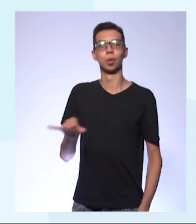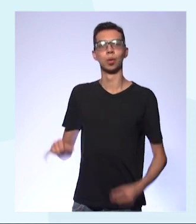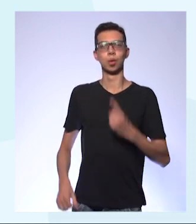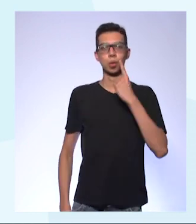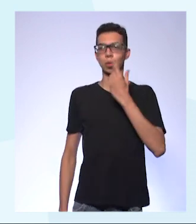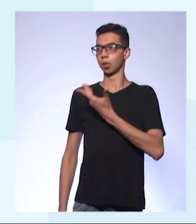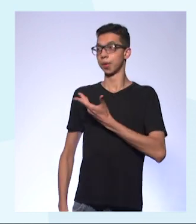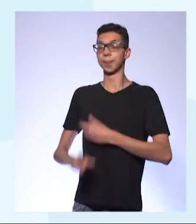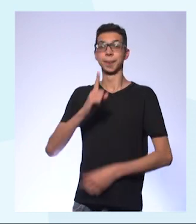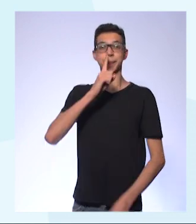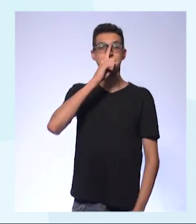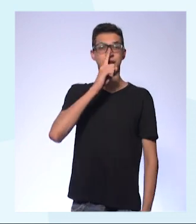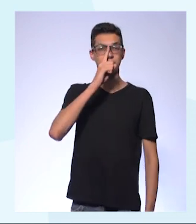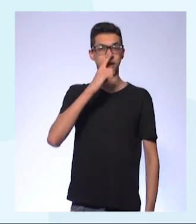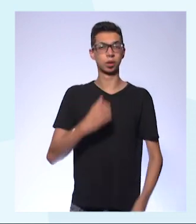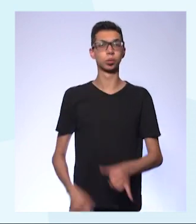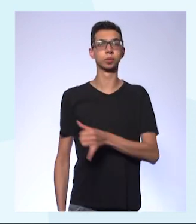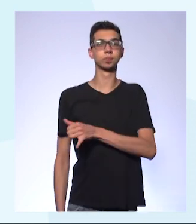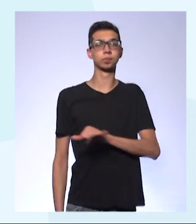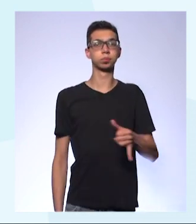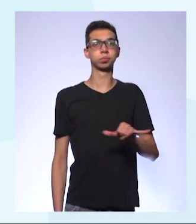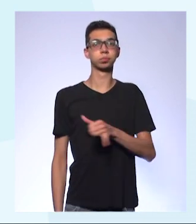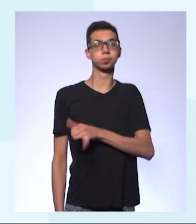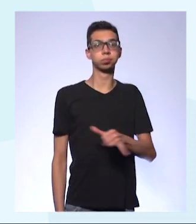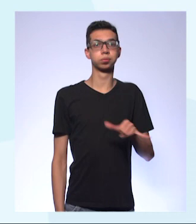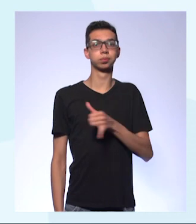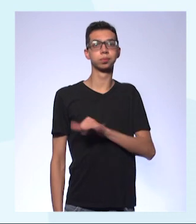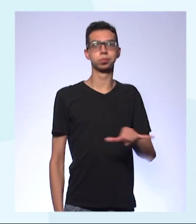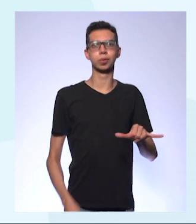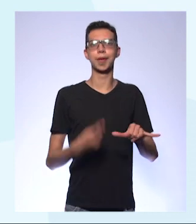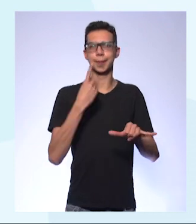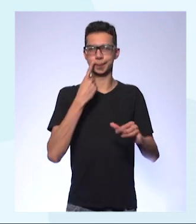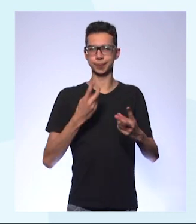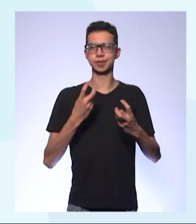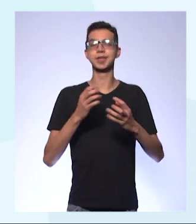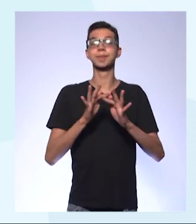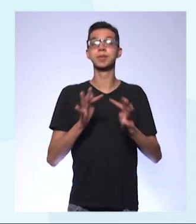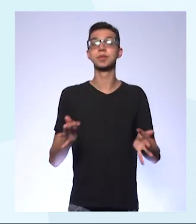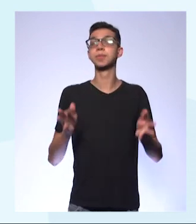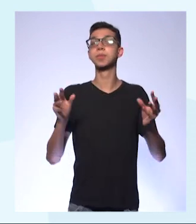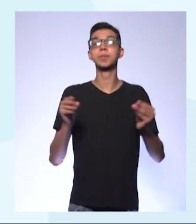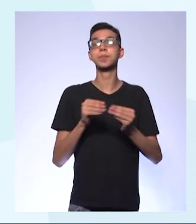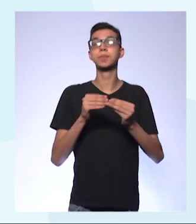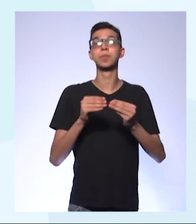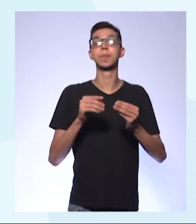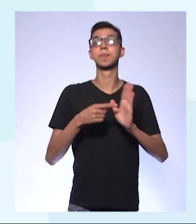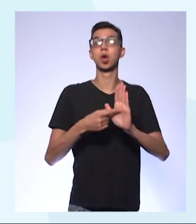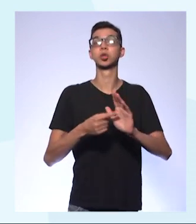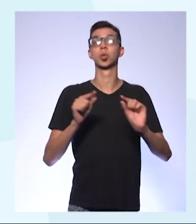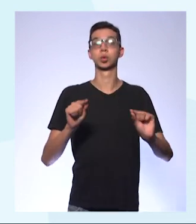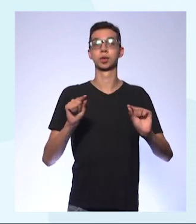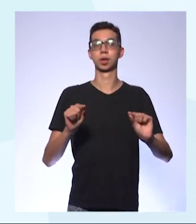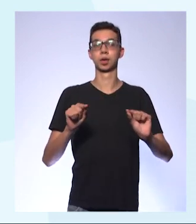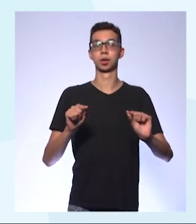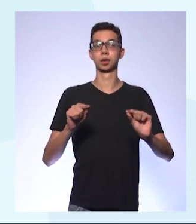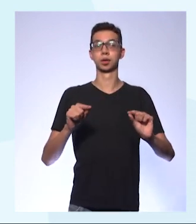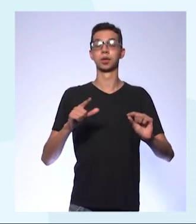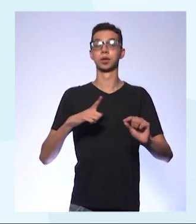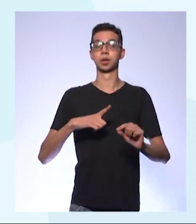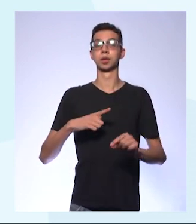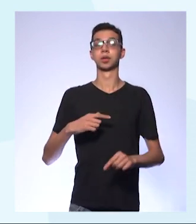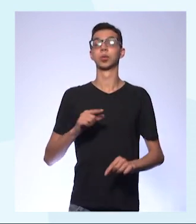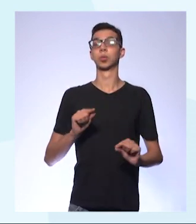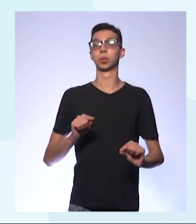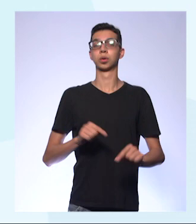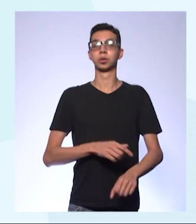né? Se você reparar na figura, dá para observar aí que está tentando exemplificar que a corrente elétrica percorreu aí o coração do